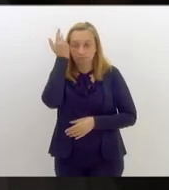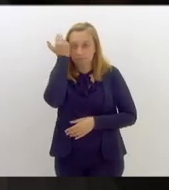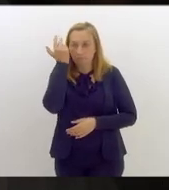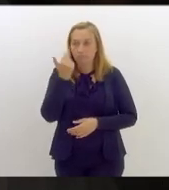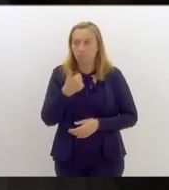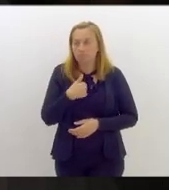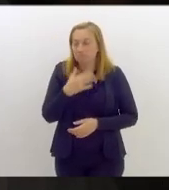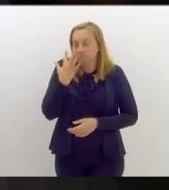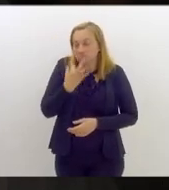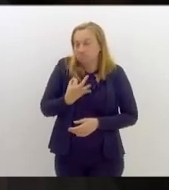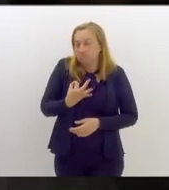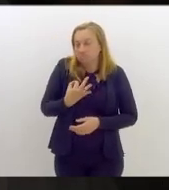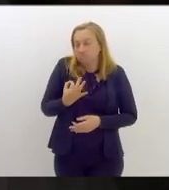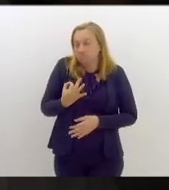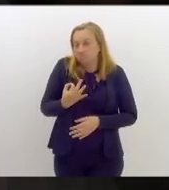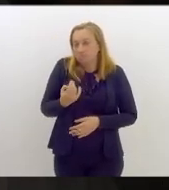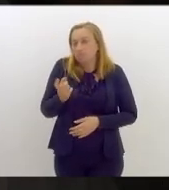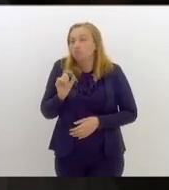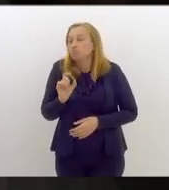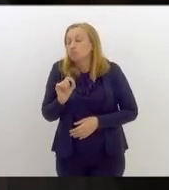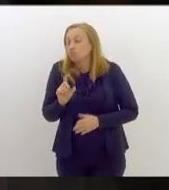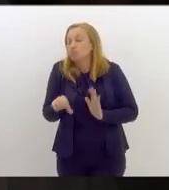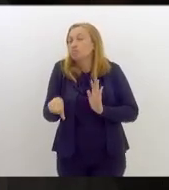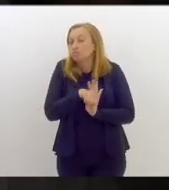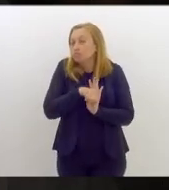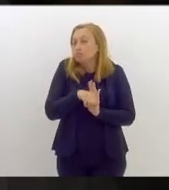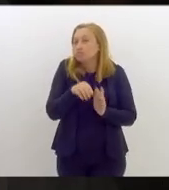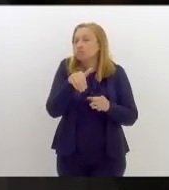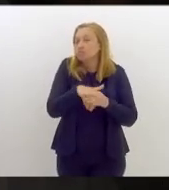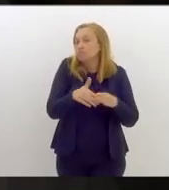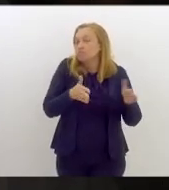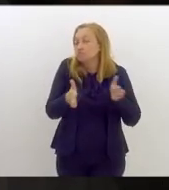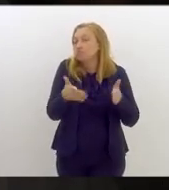eu não sei nem mais o que é crime eleitoral.